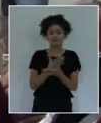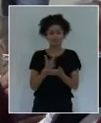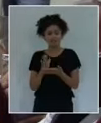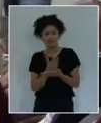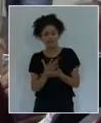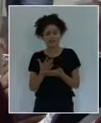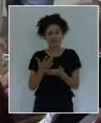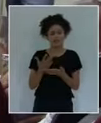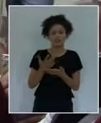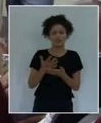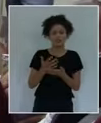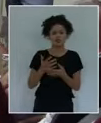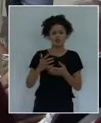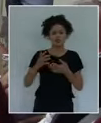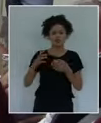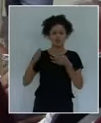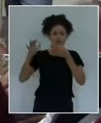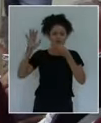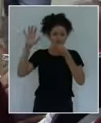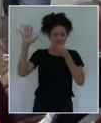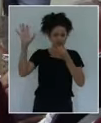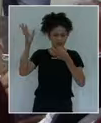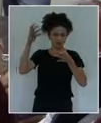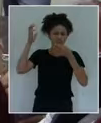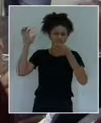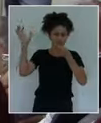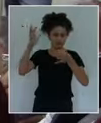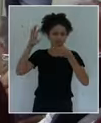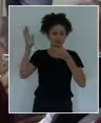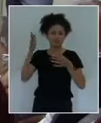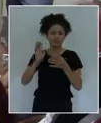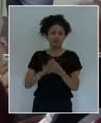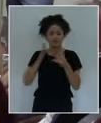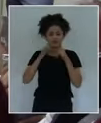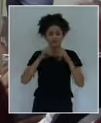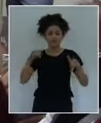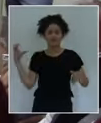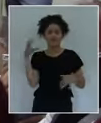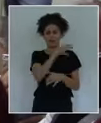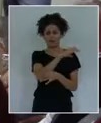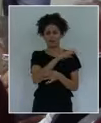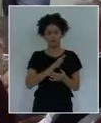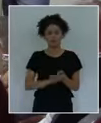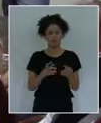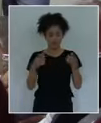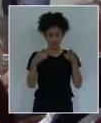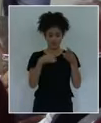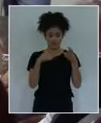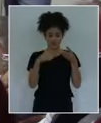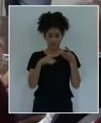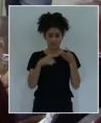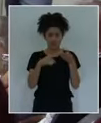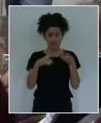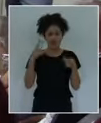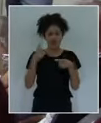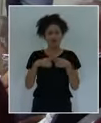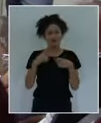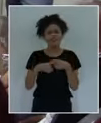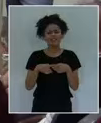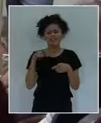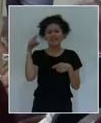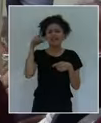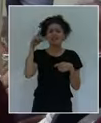depois você fala também. E a terceira, que é a última, é porque veio tanta água lá da Vila Oliveira